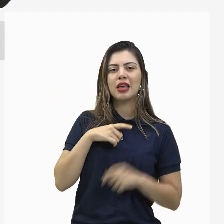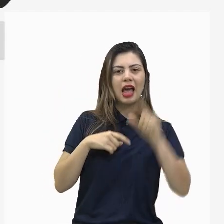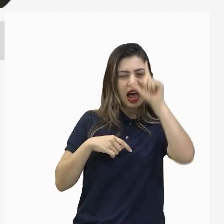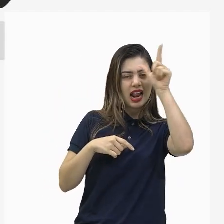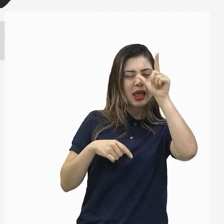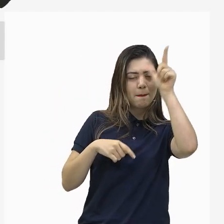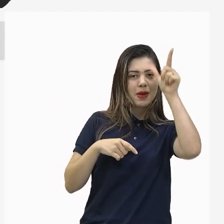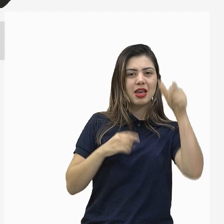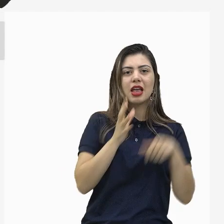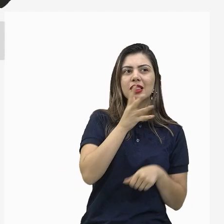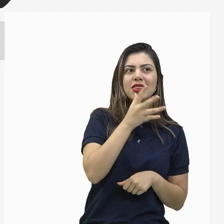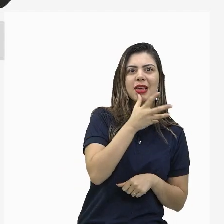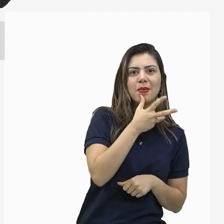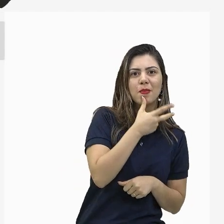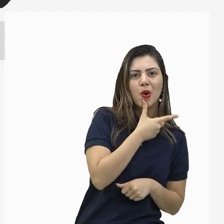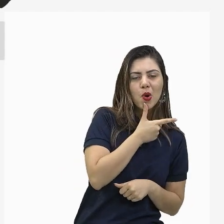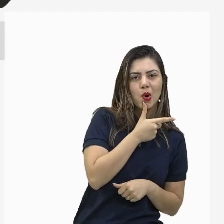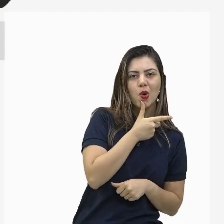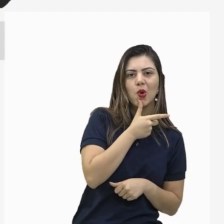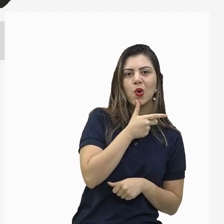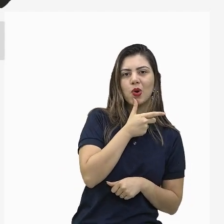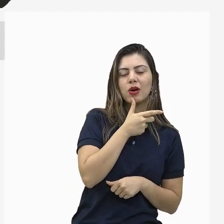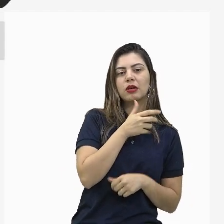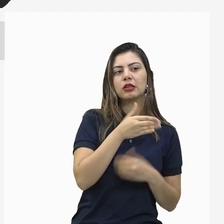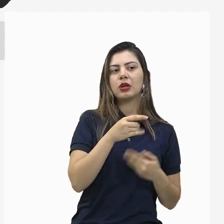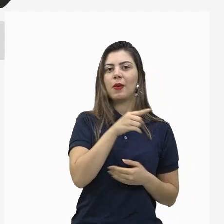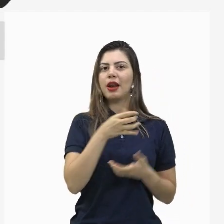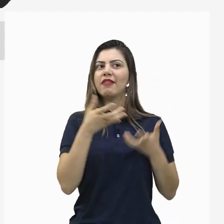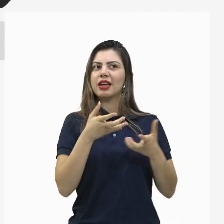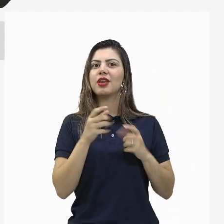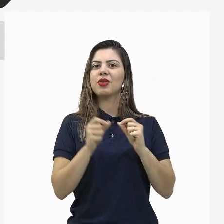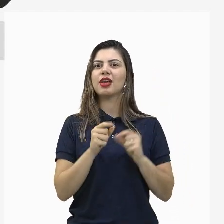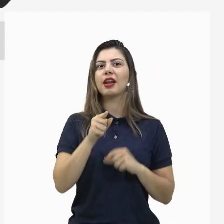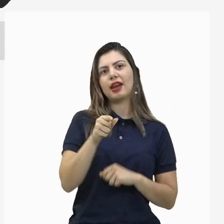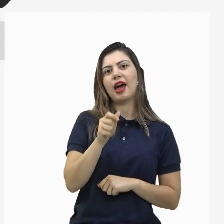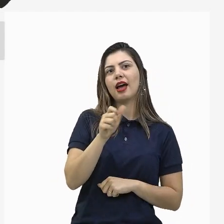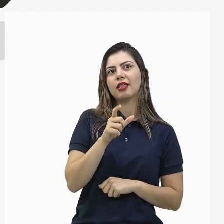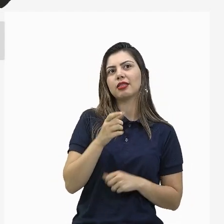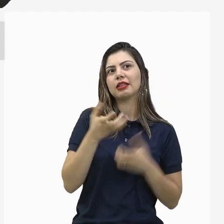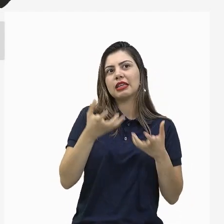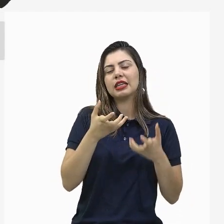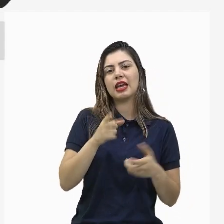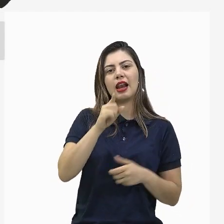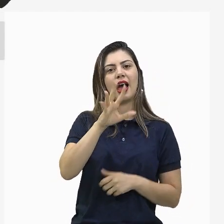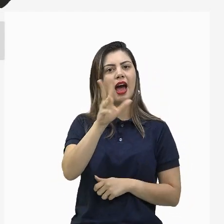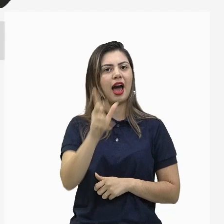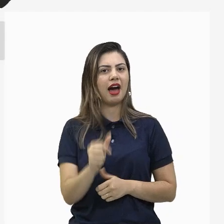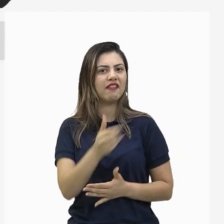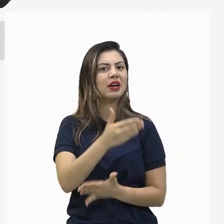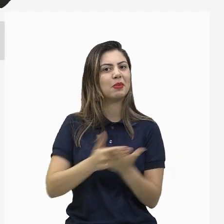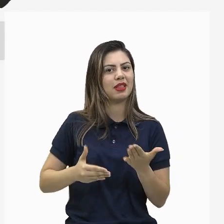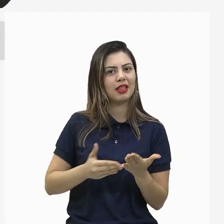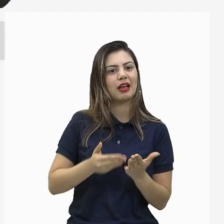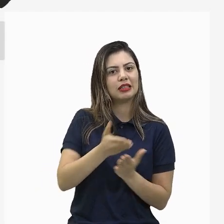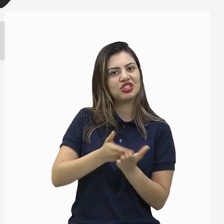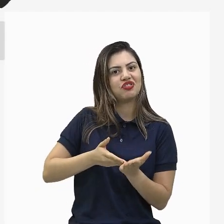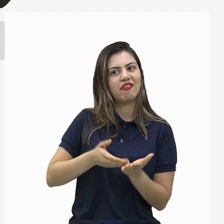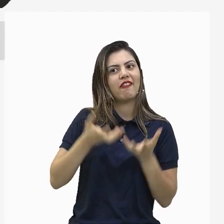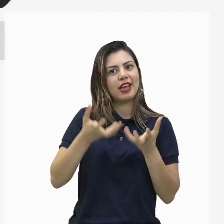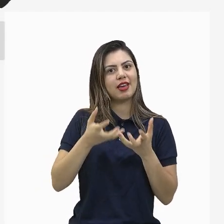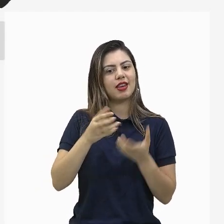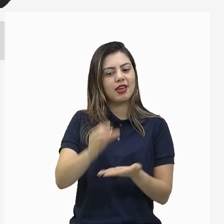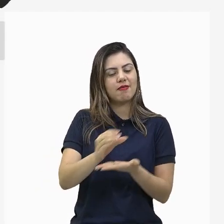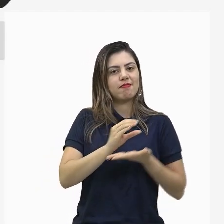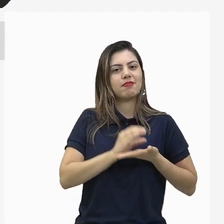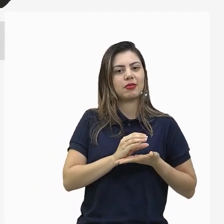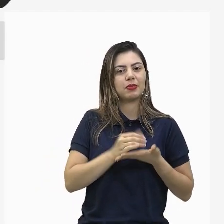sai depois, olha só, ela também vai querer uma parte da África, tá certo? Então, olha só, ela vai entrar também